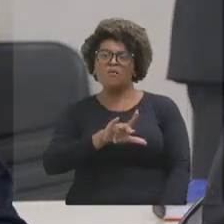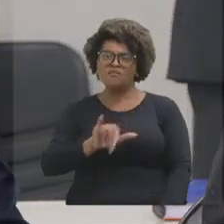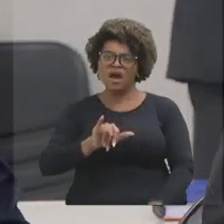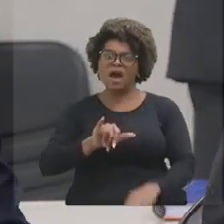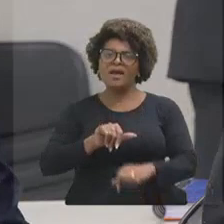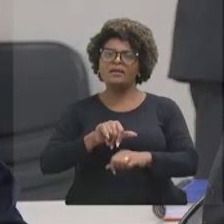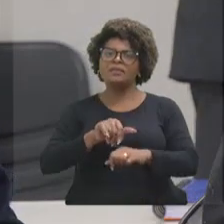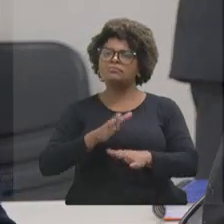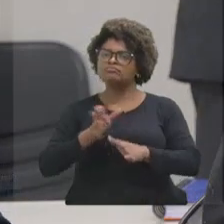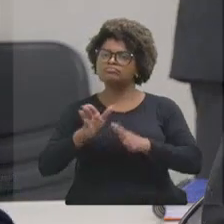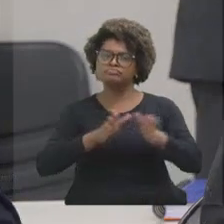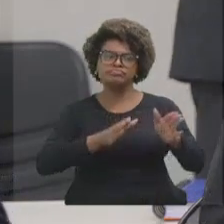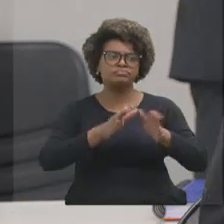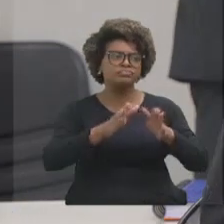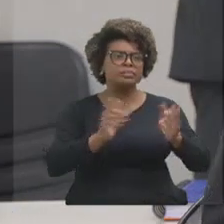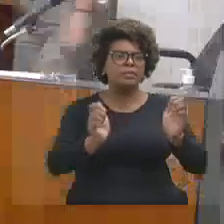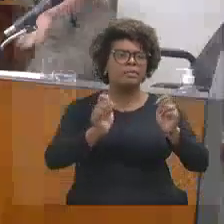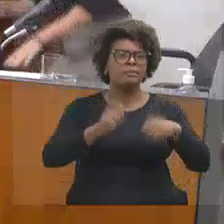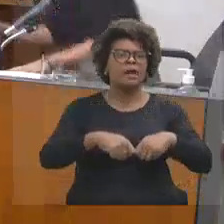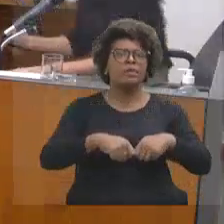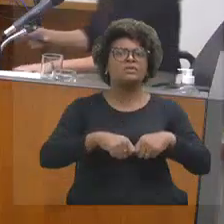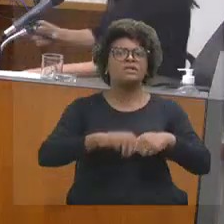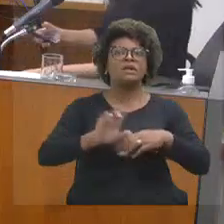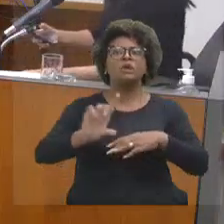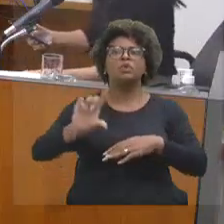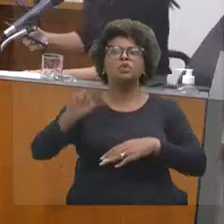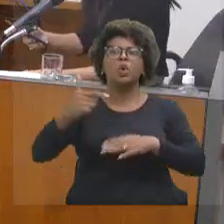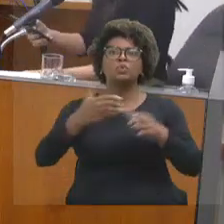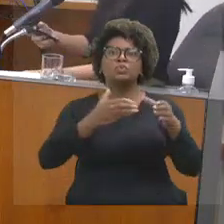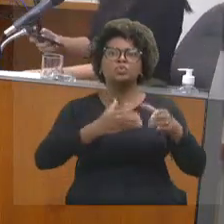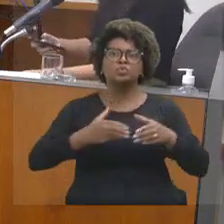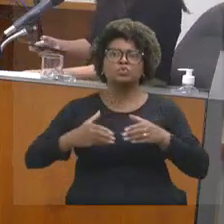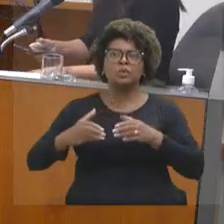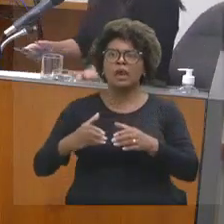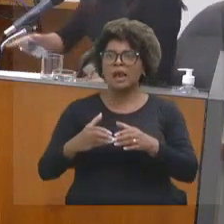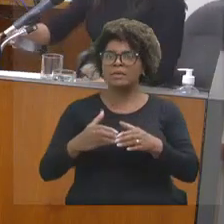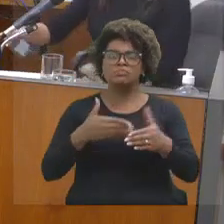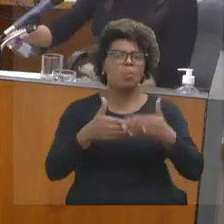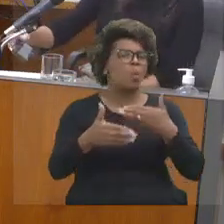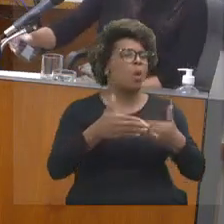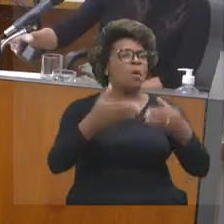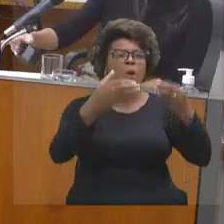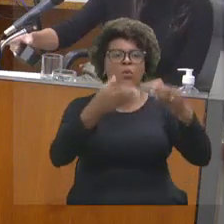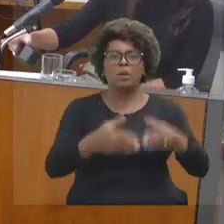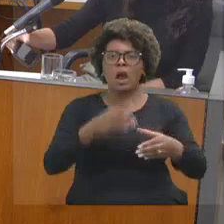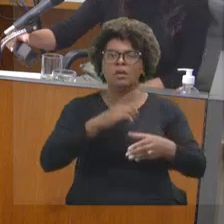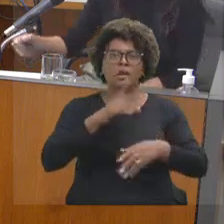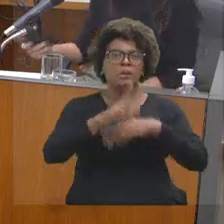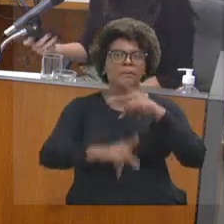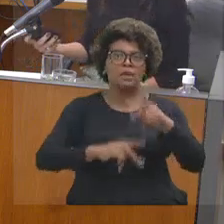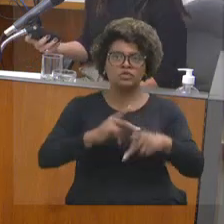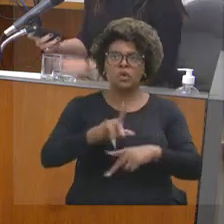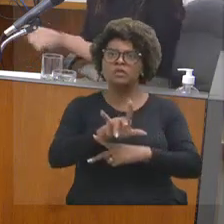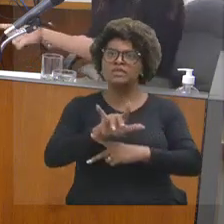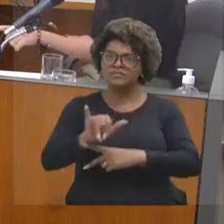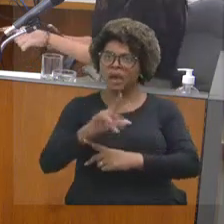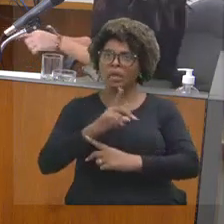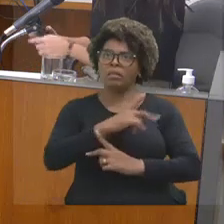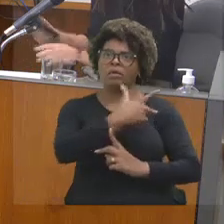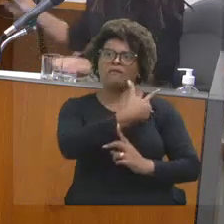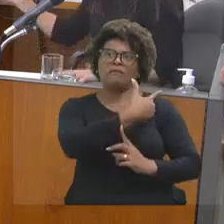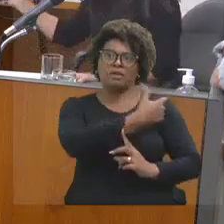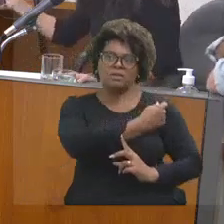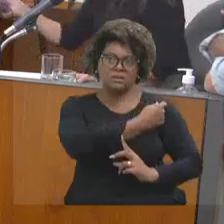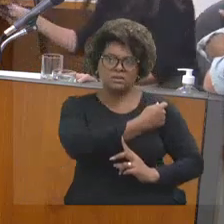tirar a vacinação do posto e levar até onde a população está no dia a dia por exemplo Cidade Administrativa